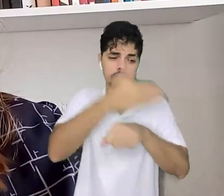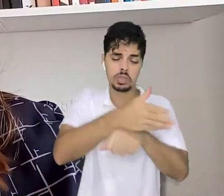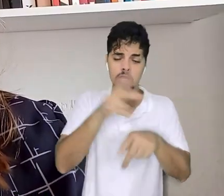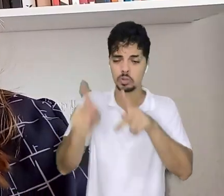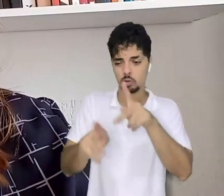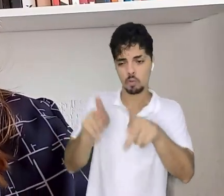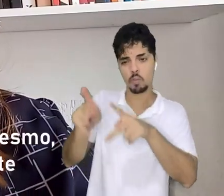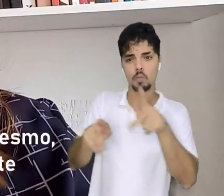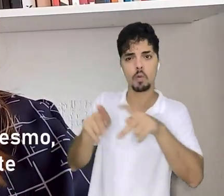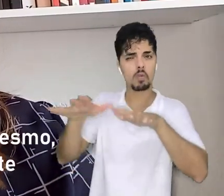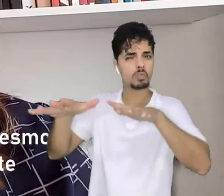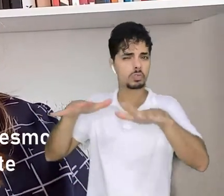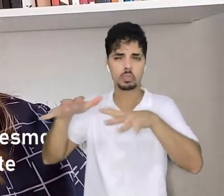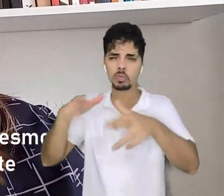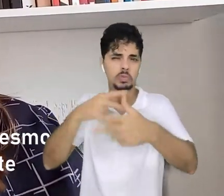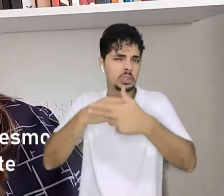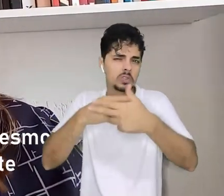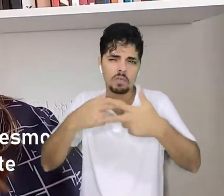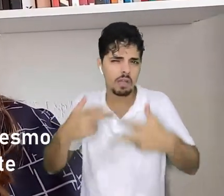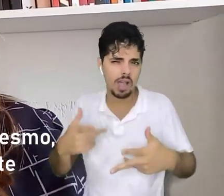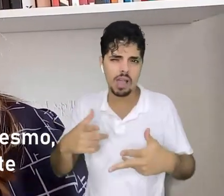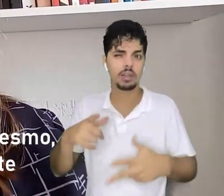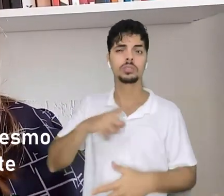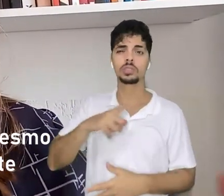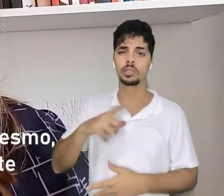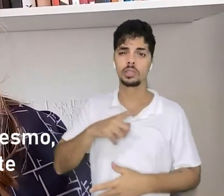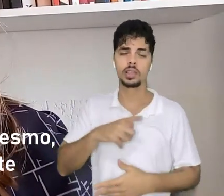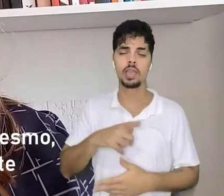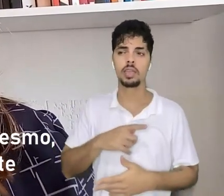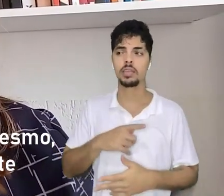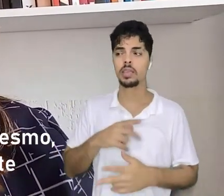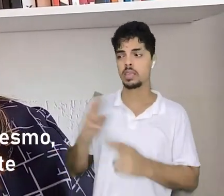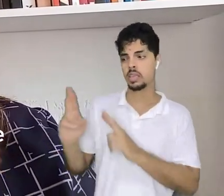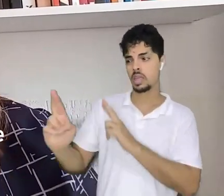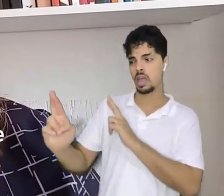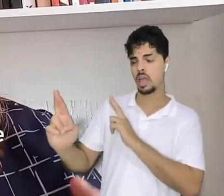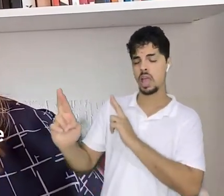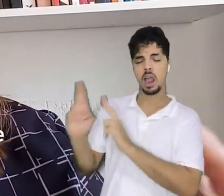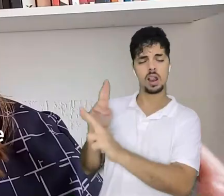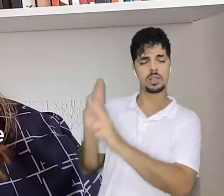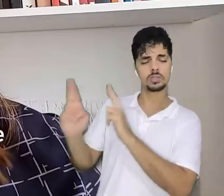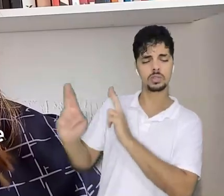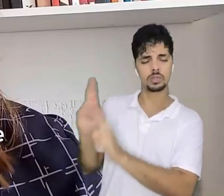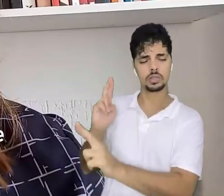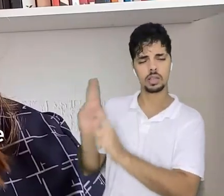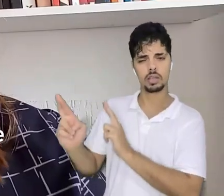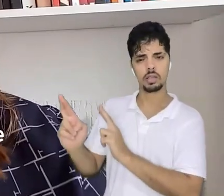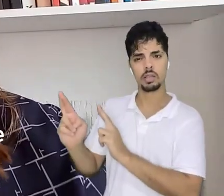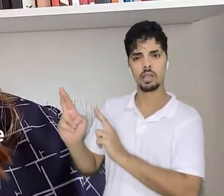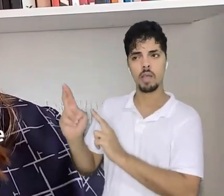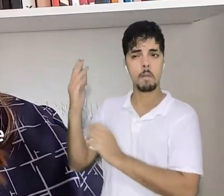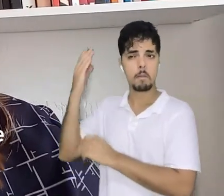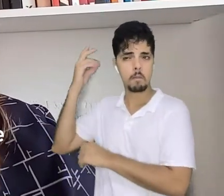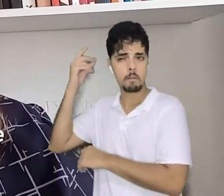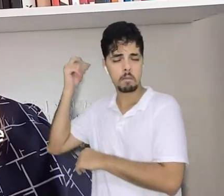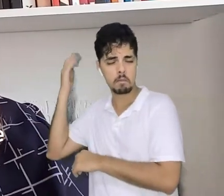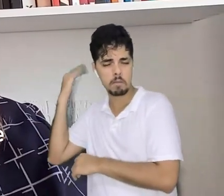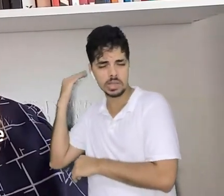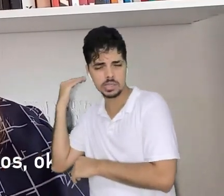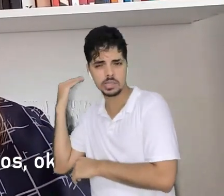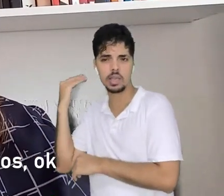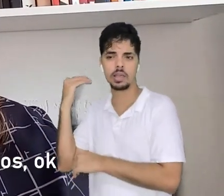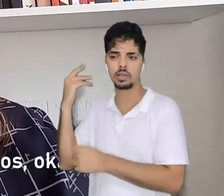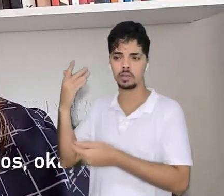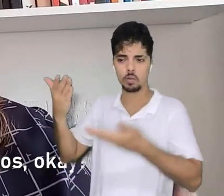movimentos E aí fazer essa ligação mesmo de passar de presente e perceber as rupturas as